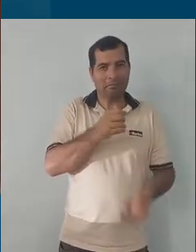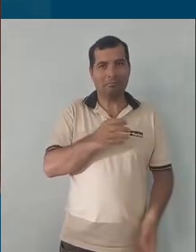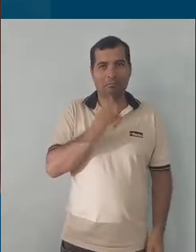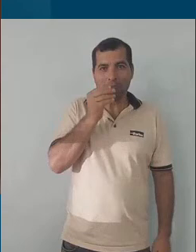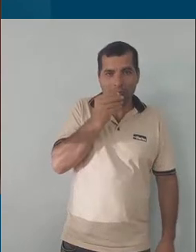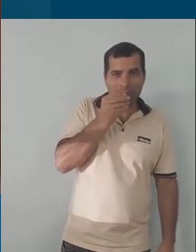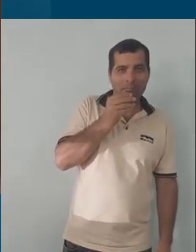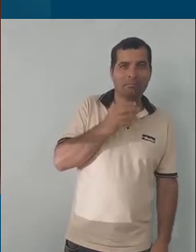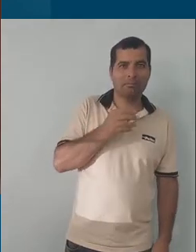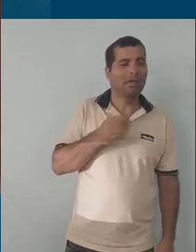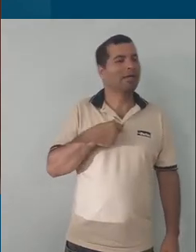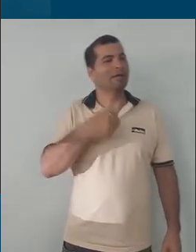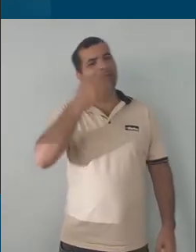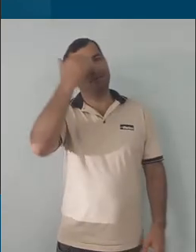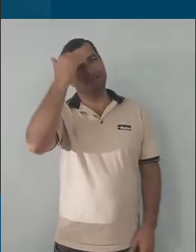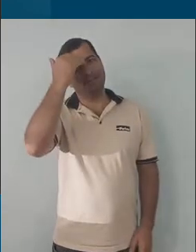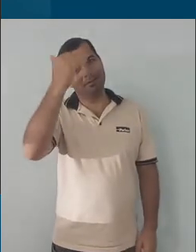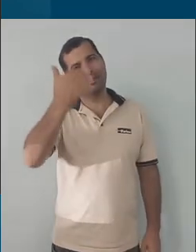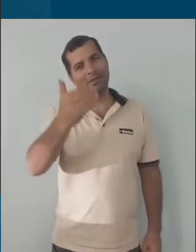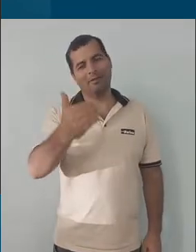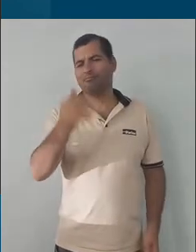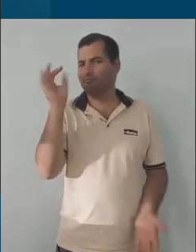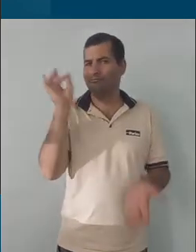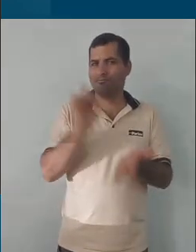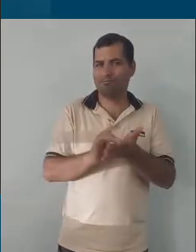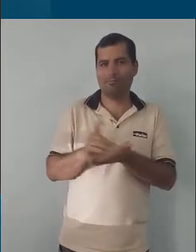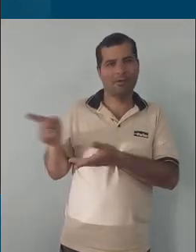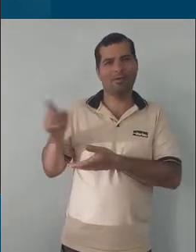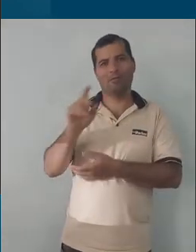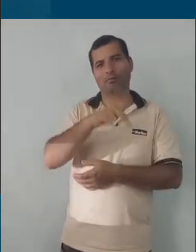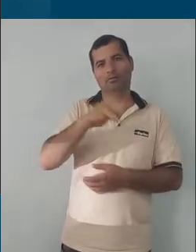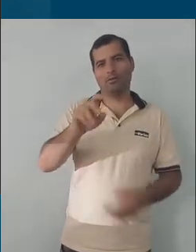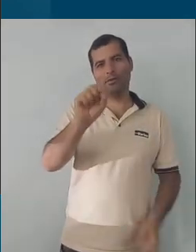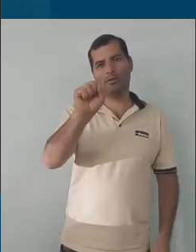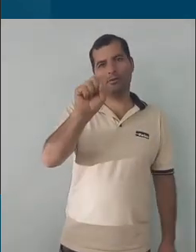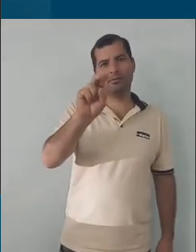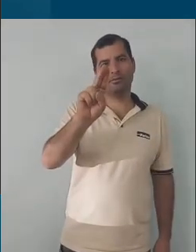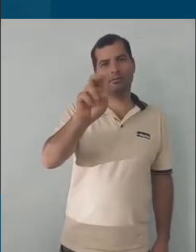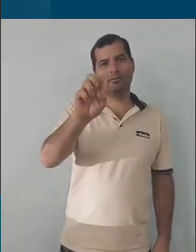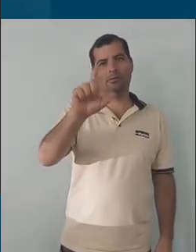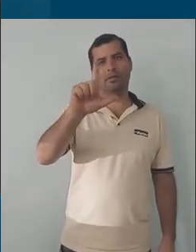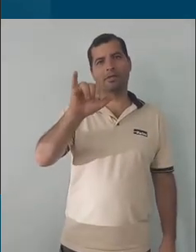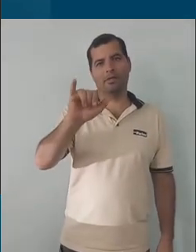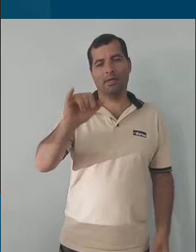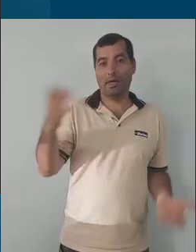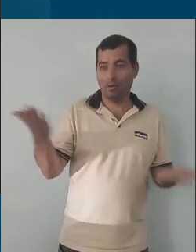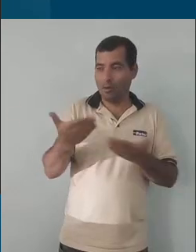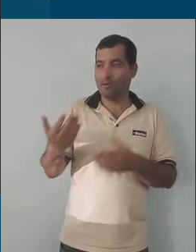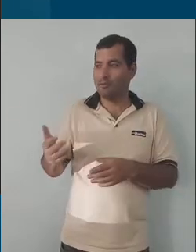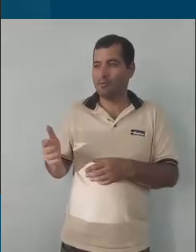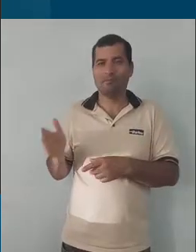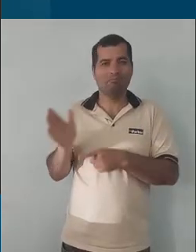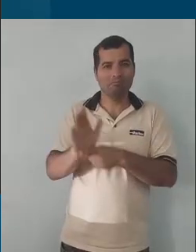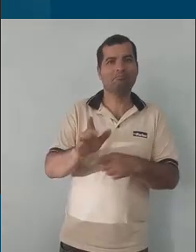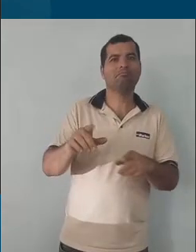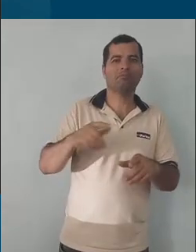Quero agradecer muito a professora Sueli por essa nova contribuição que ela dá para o processo